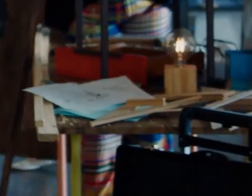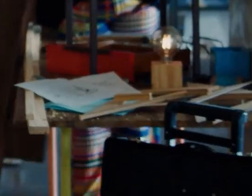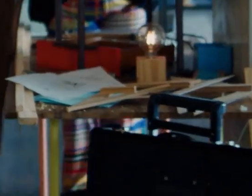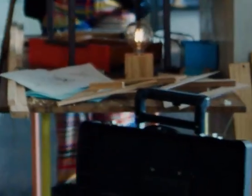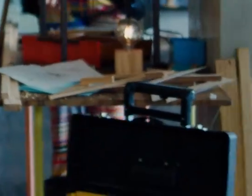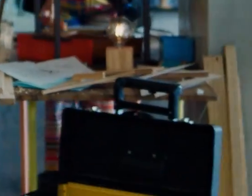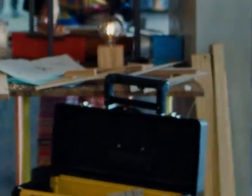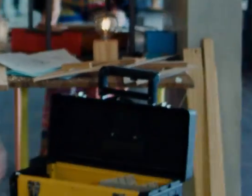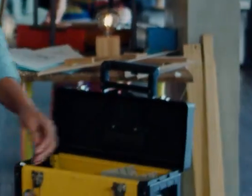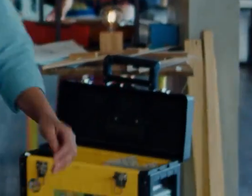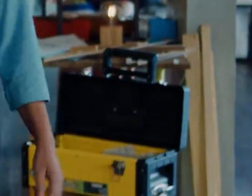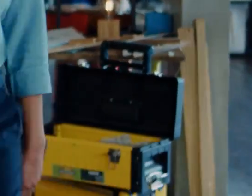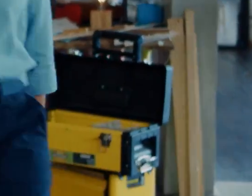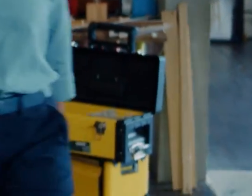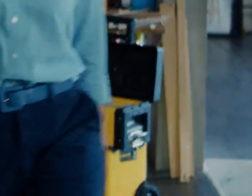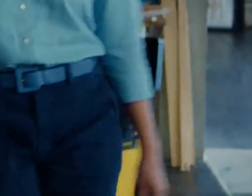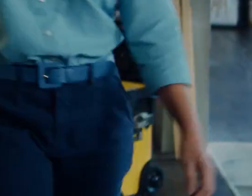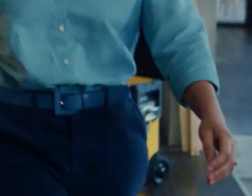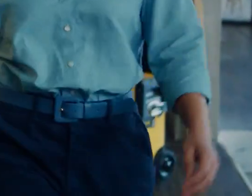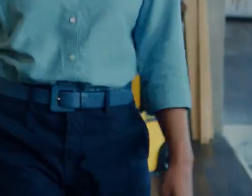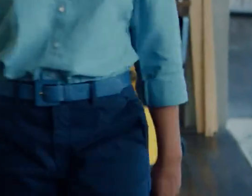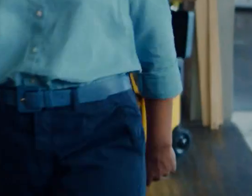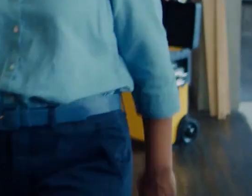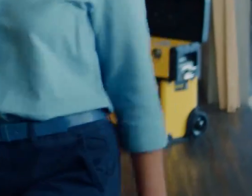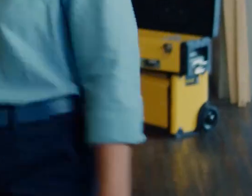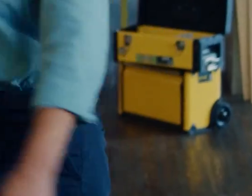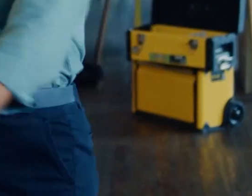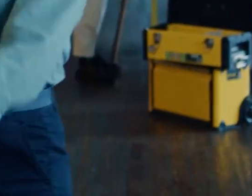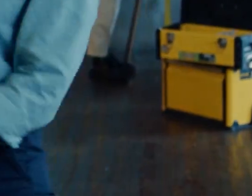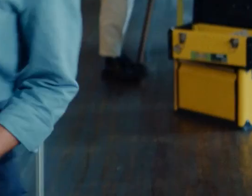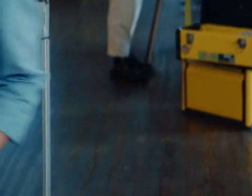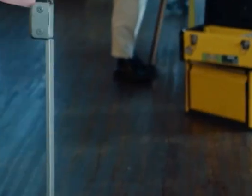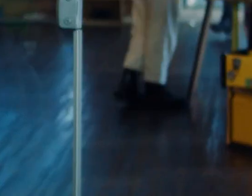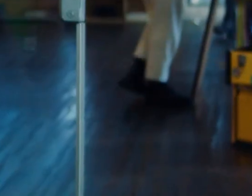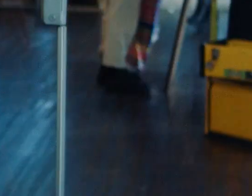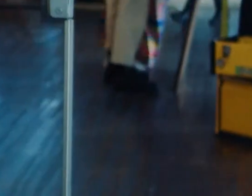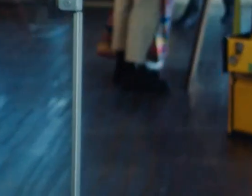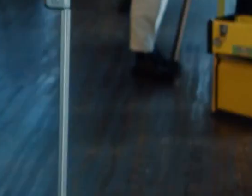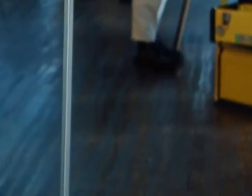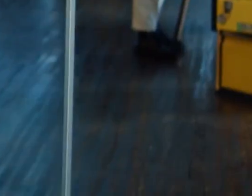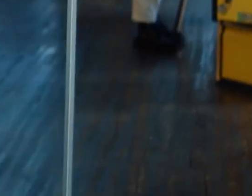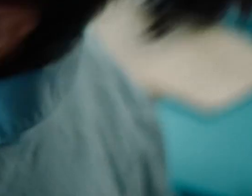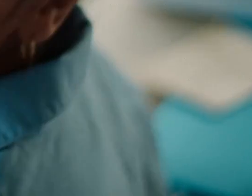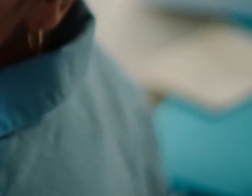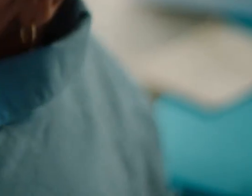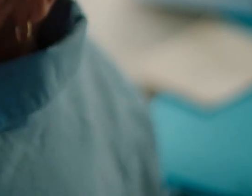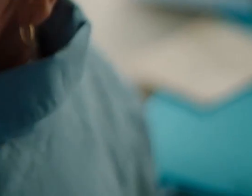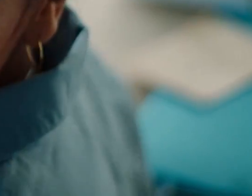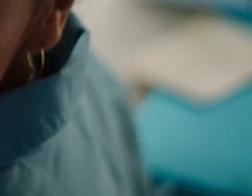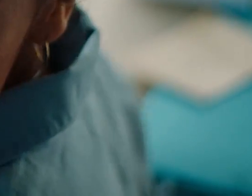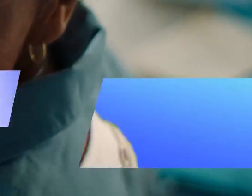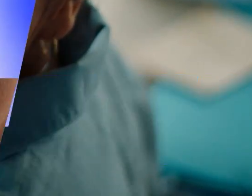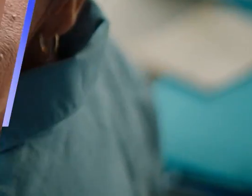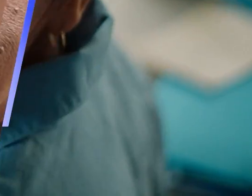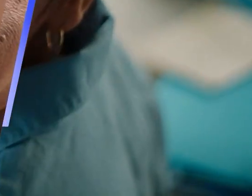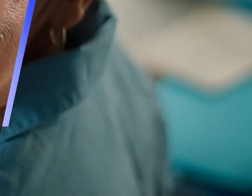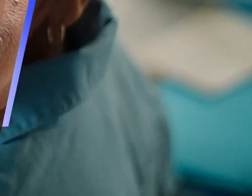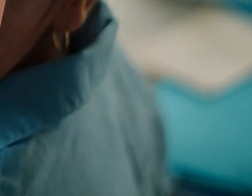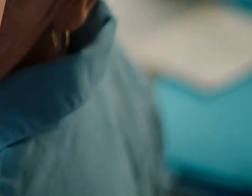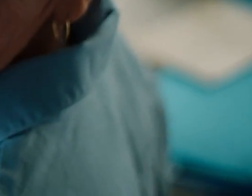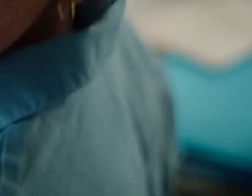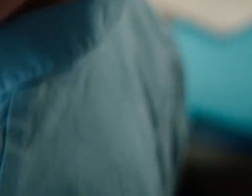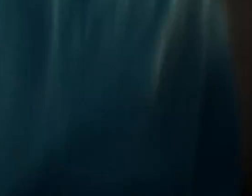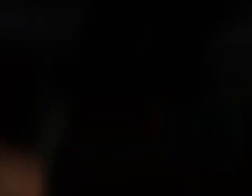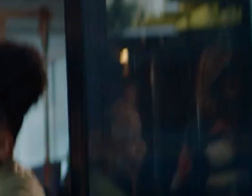Ser dona da minha empresa me ensinou que por trás de toda grande mulher existem outras mulheres que ajudaram ela a chegar lá. Foi o suor da minha mãe que pagou